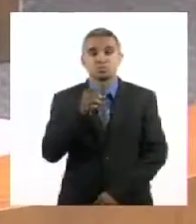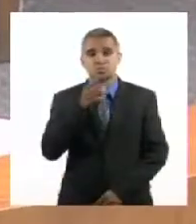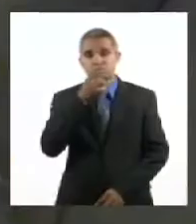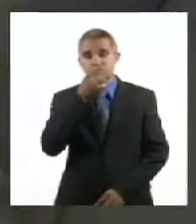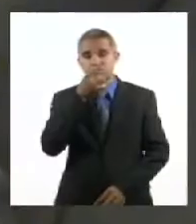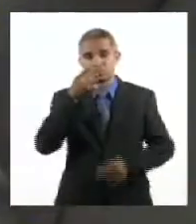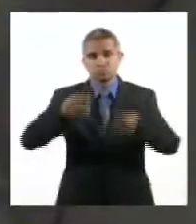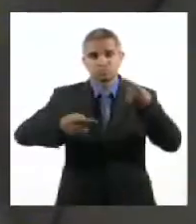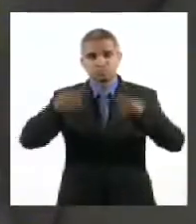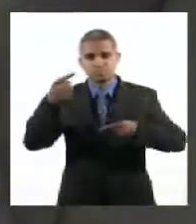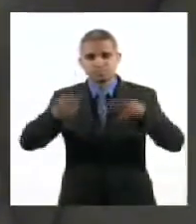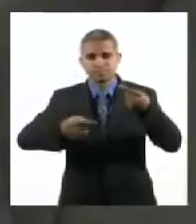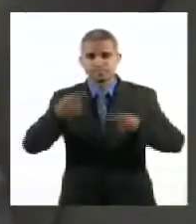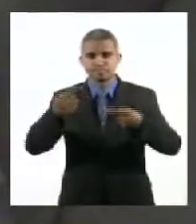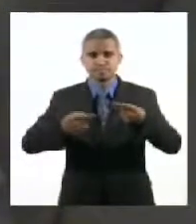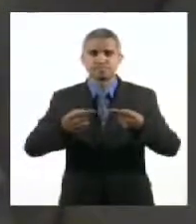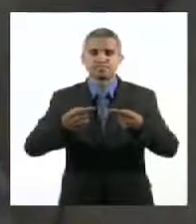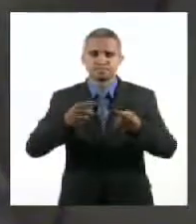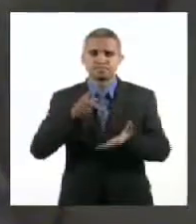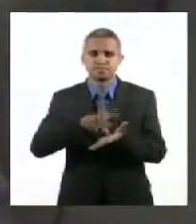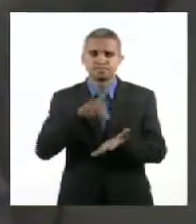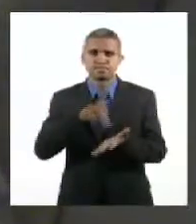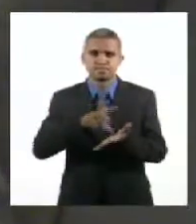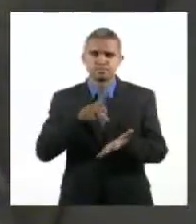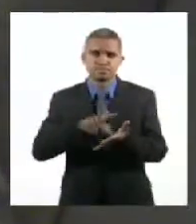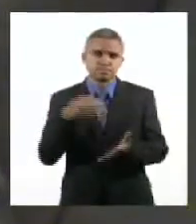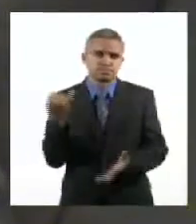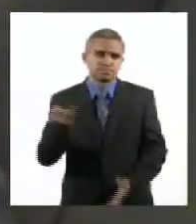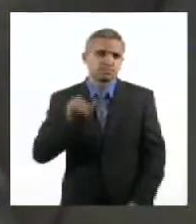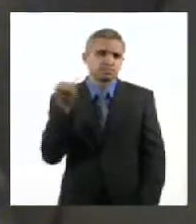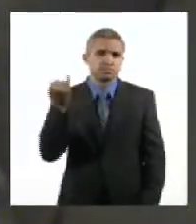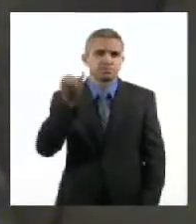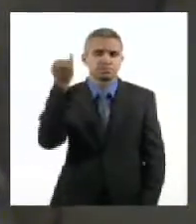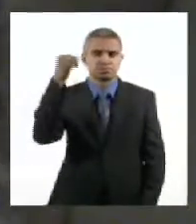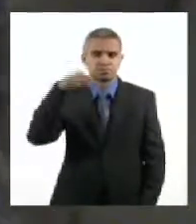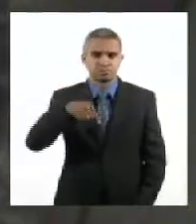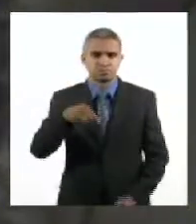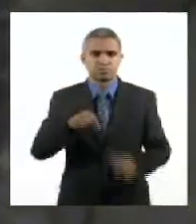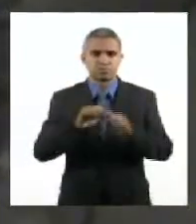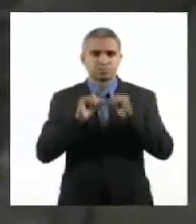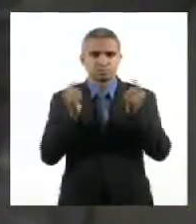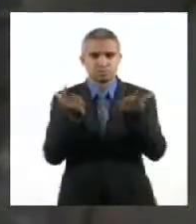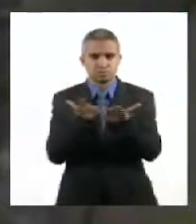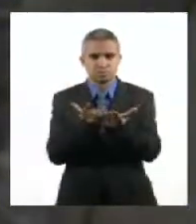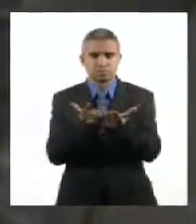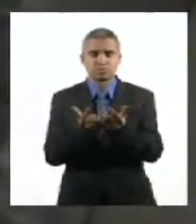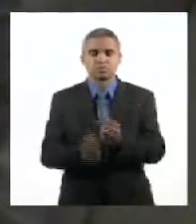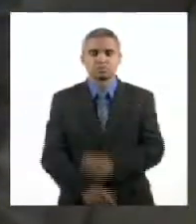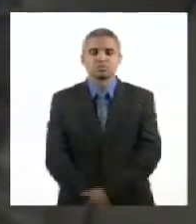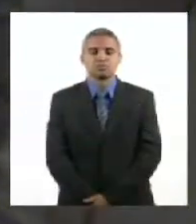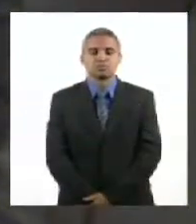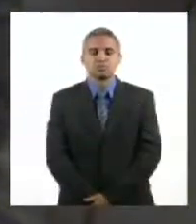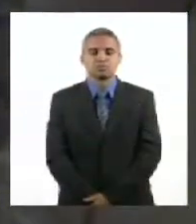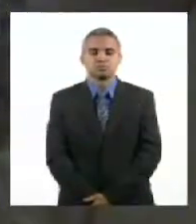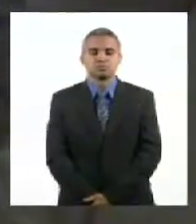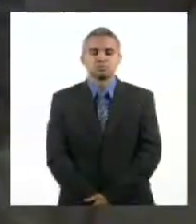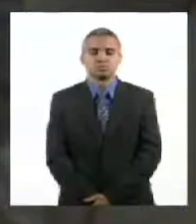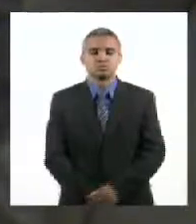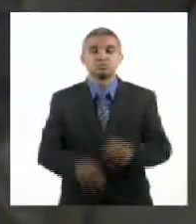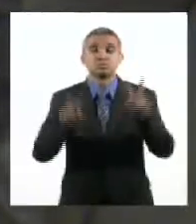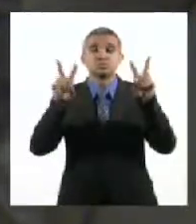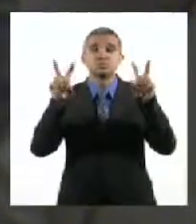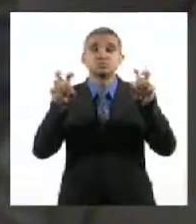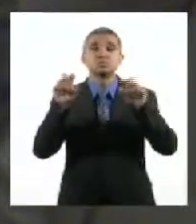indiscutivelmente muito importante para esta casa, que é sobre a onda